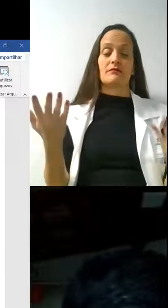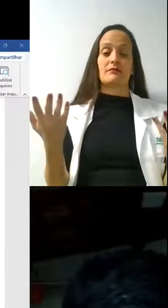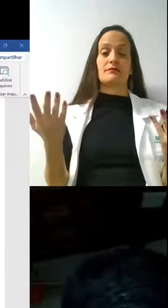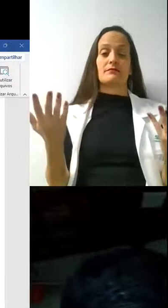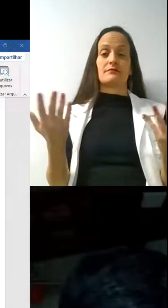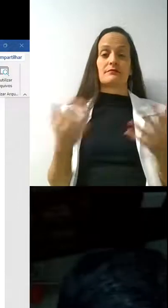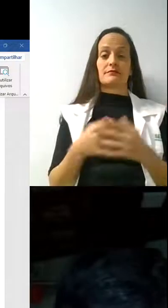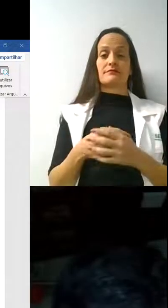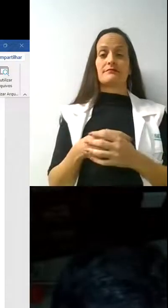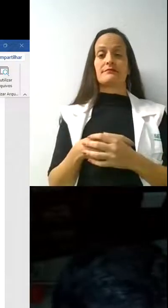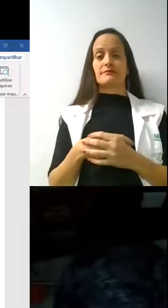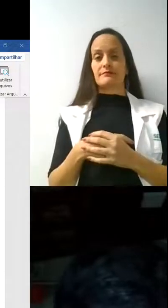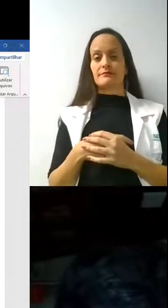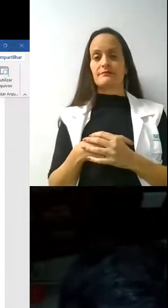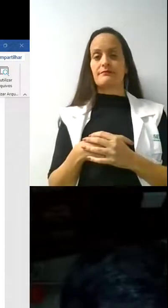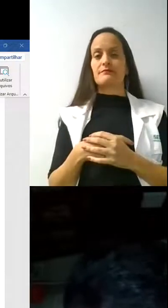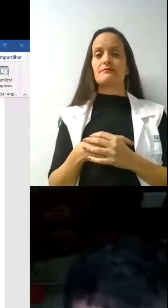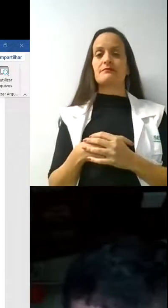Pego o valor aqui, ó.